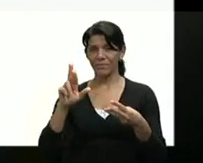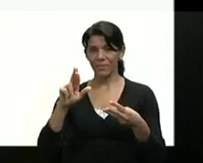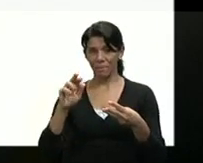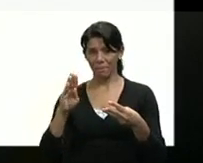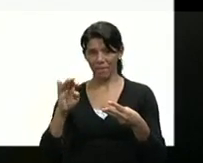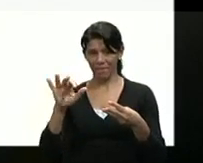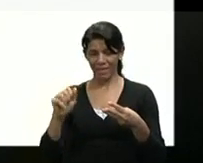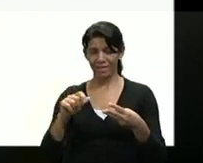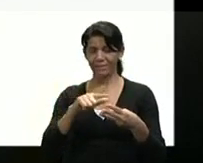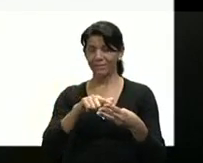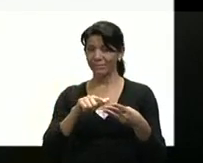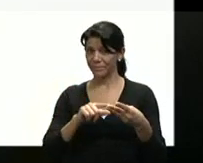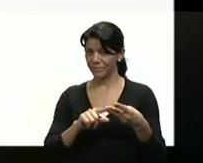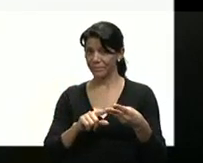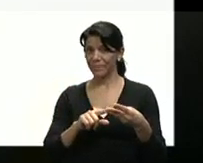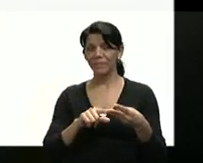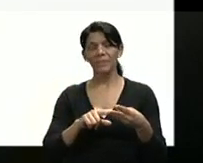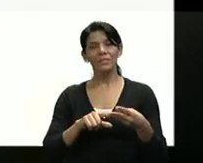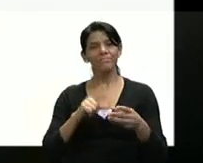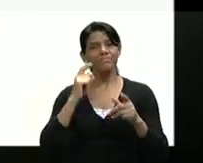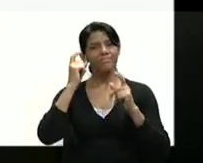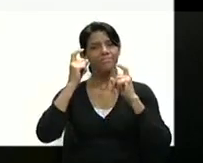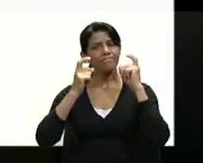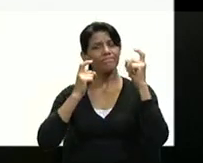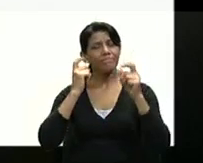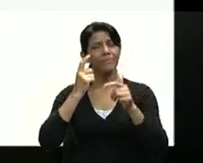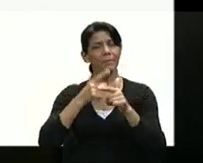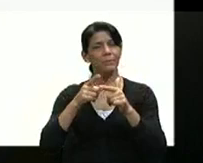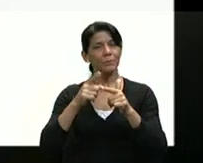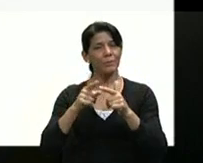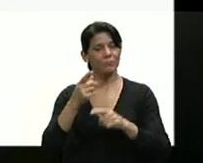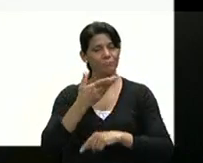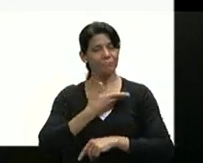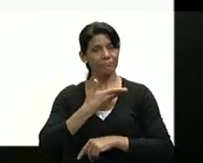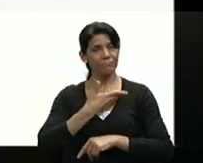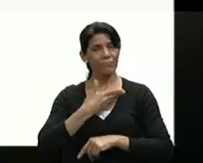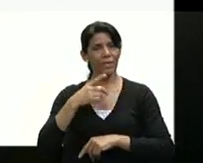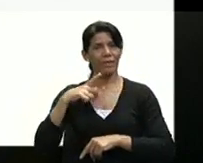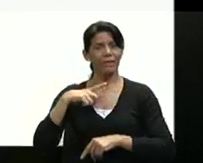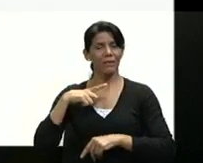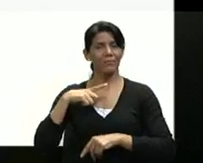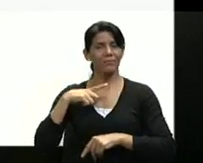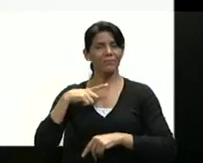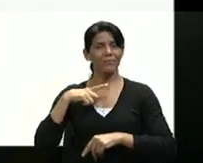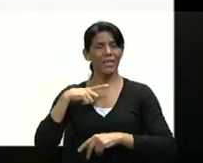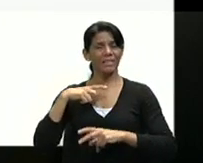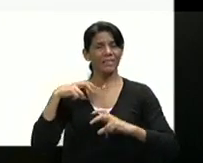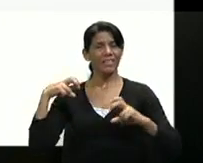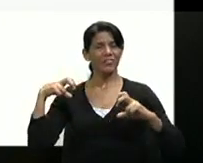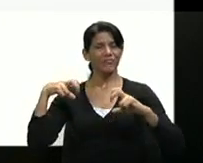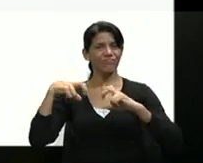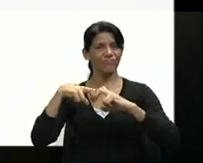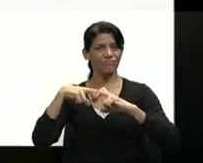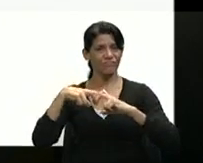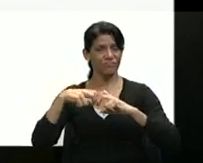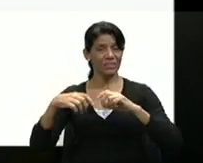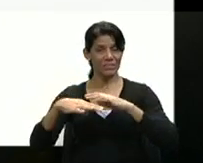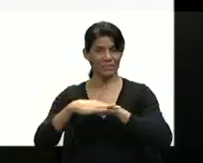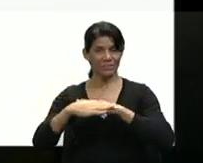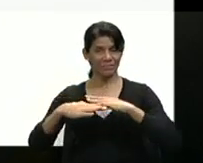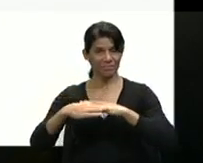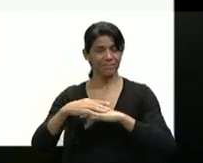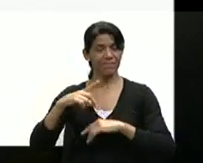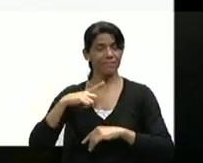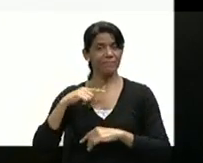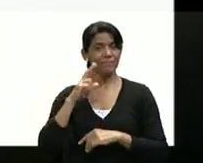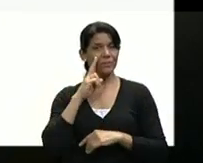livro, eles são preocupados com o problema de um amigo que sofreu um acidente de trânsito, né? E aqui eu